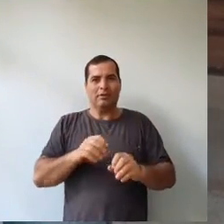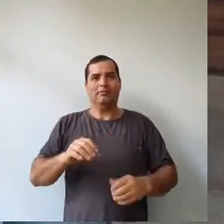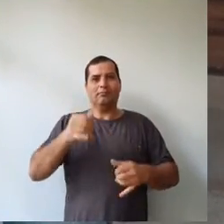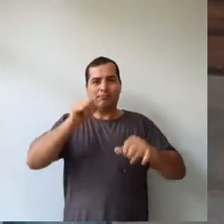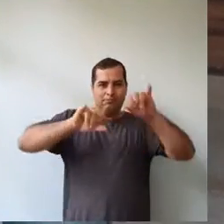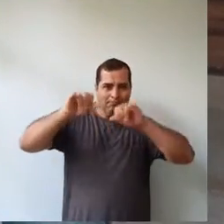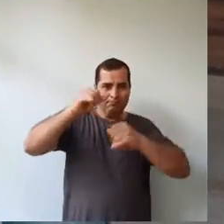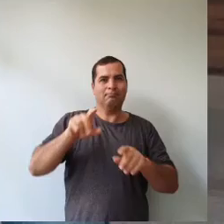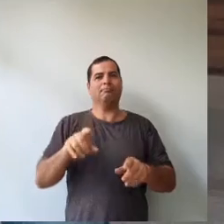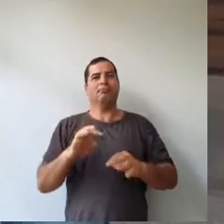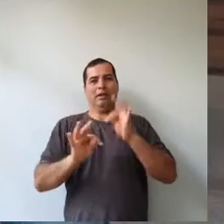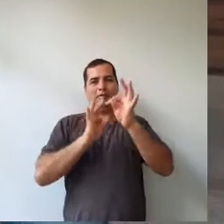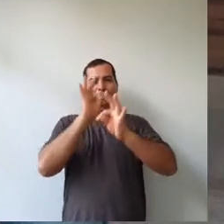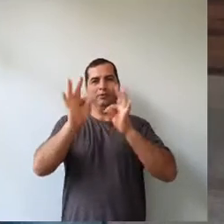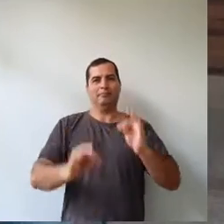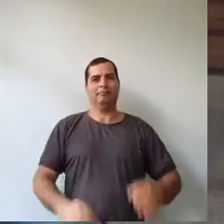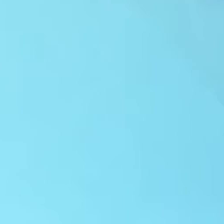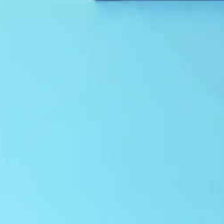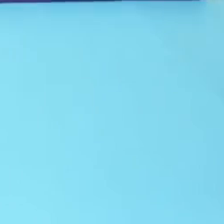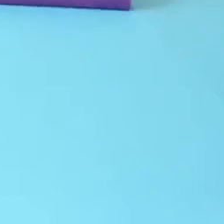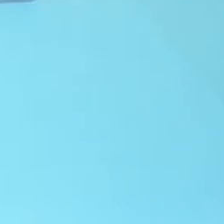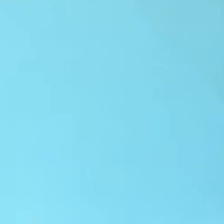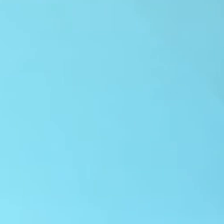Secretaria de Educação, Ciência e Tecnologia.